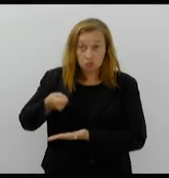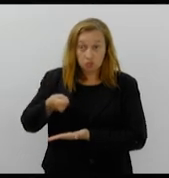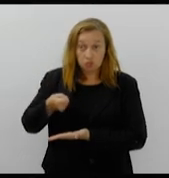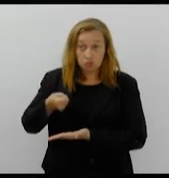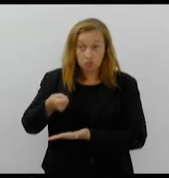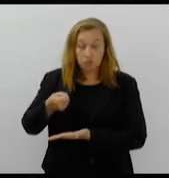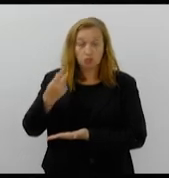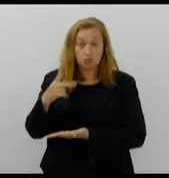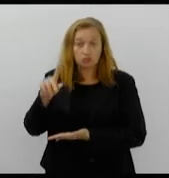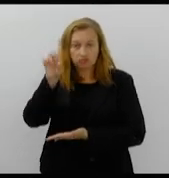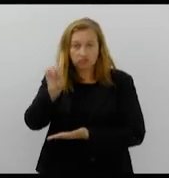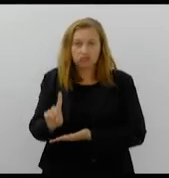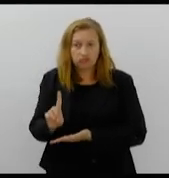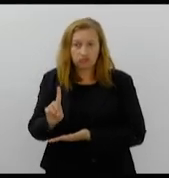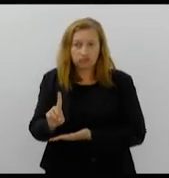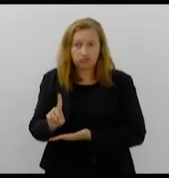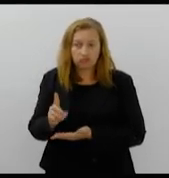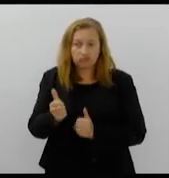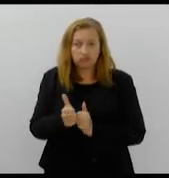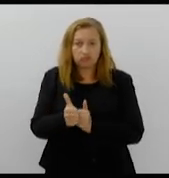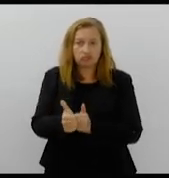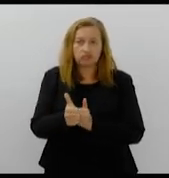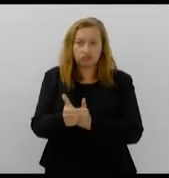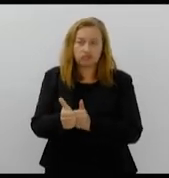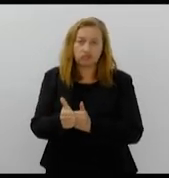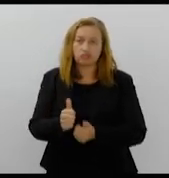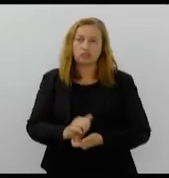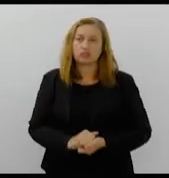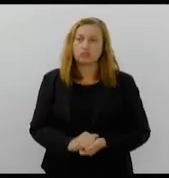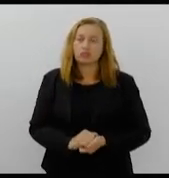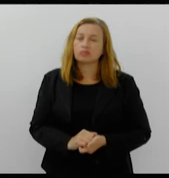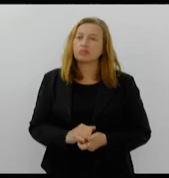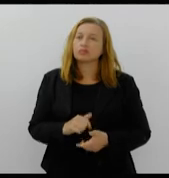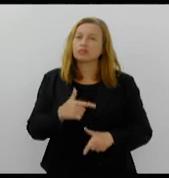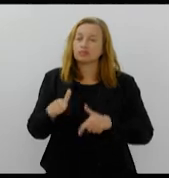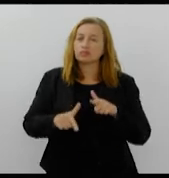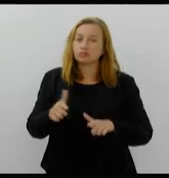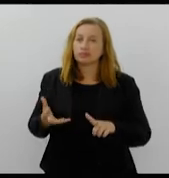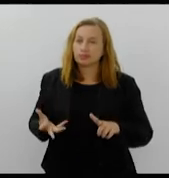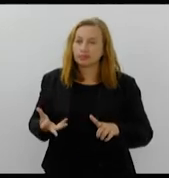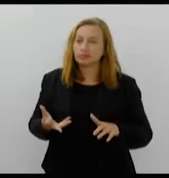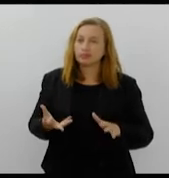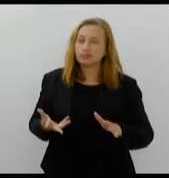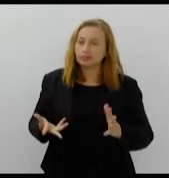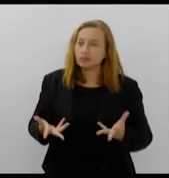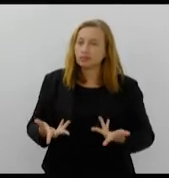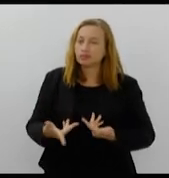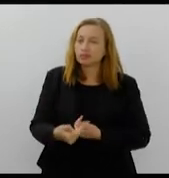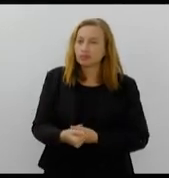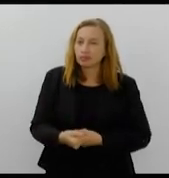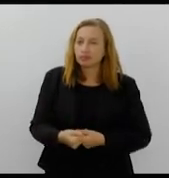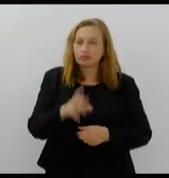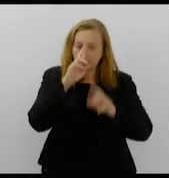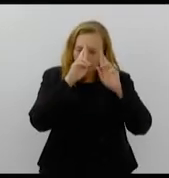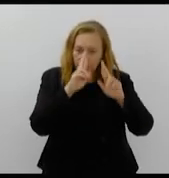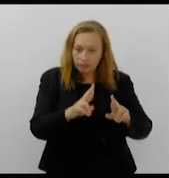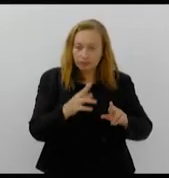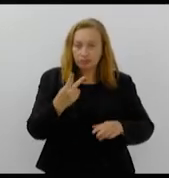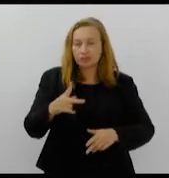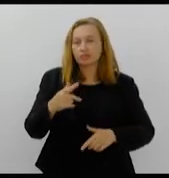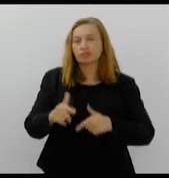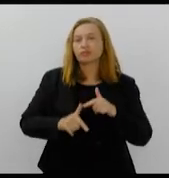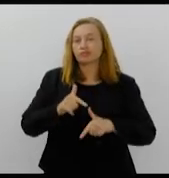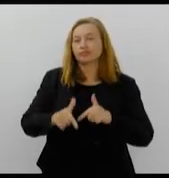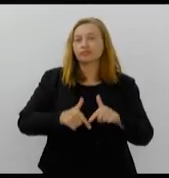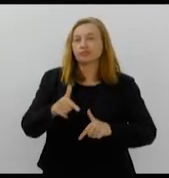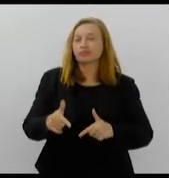o seu direito de seguir fazendo um serviço de excelência e tendo respeitado as suas carreiras. Por